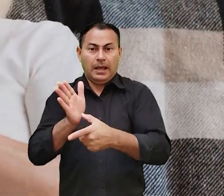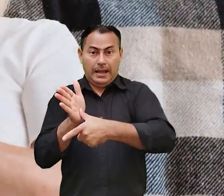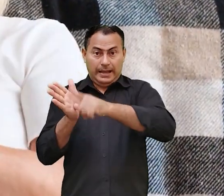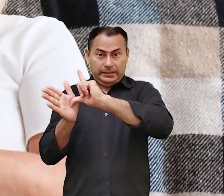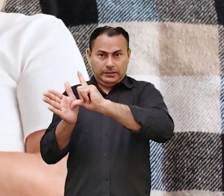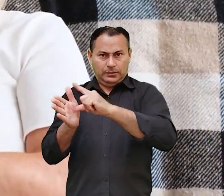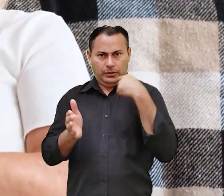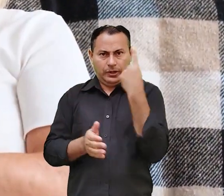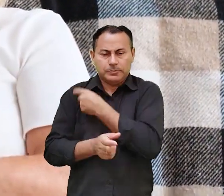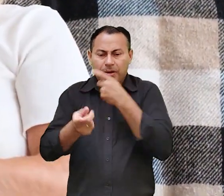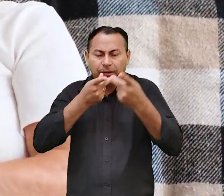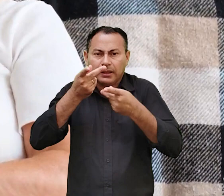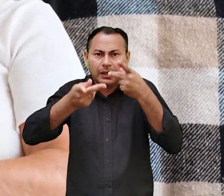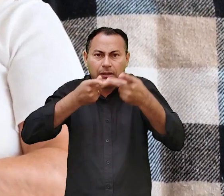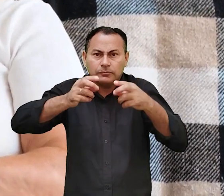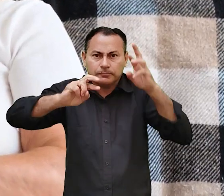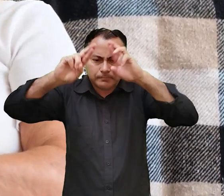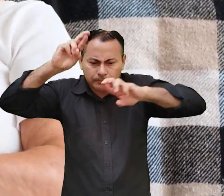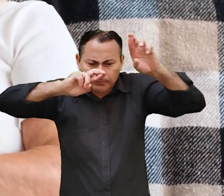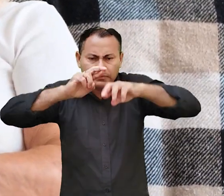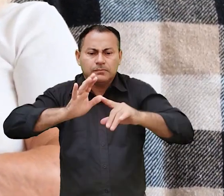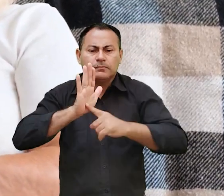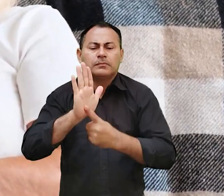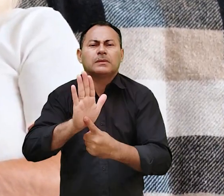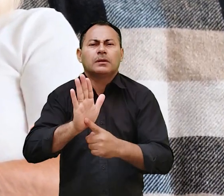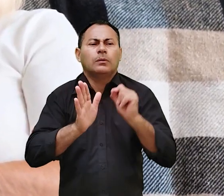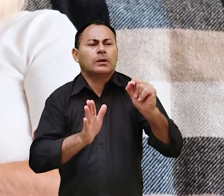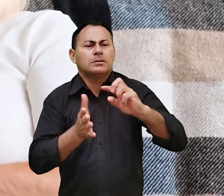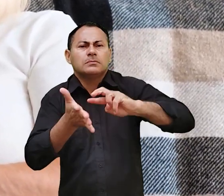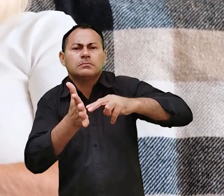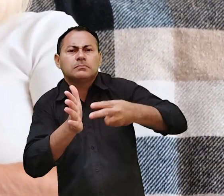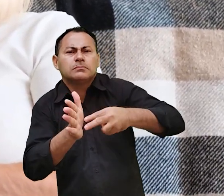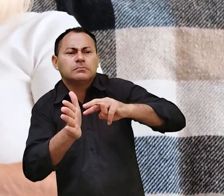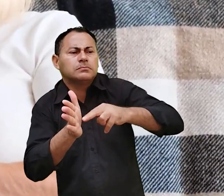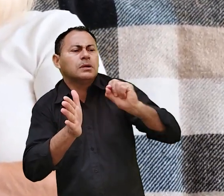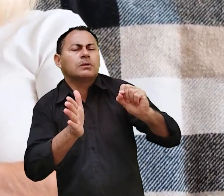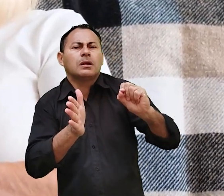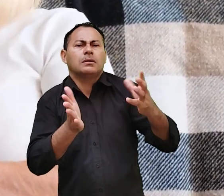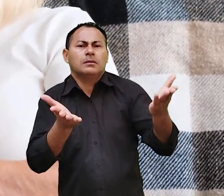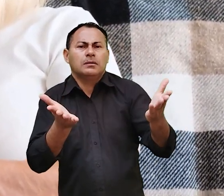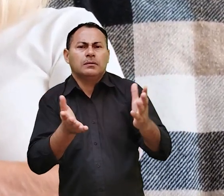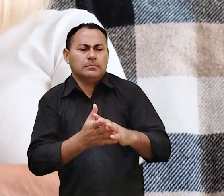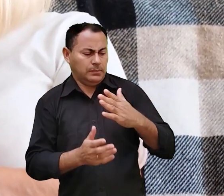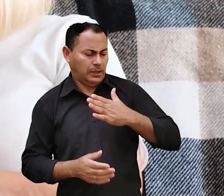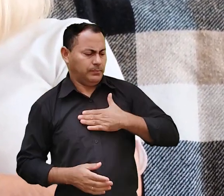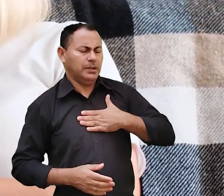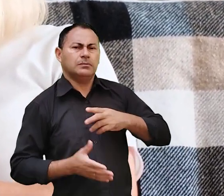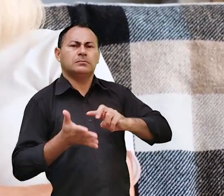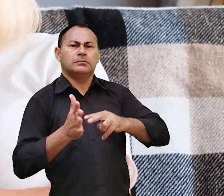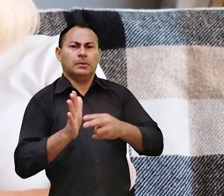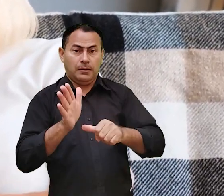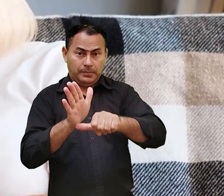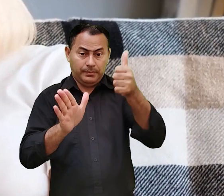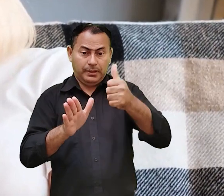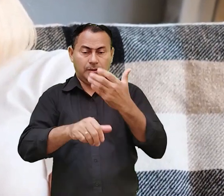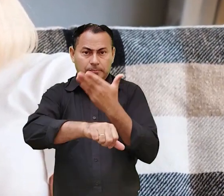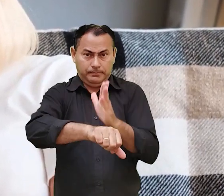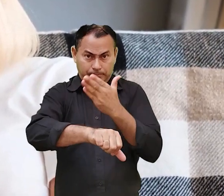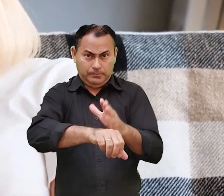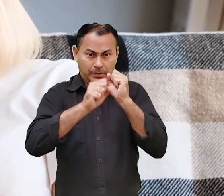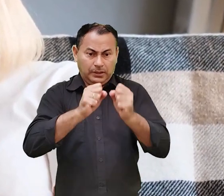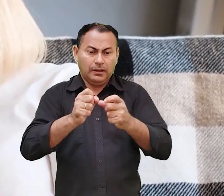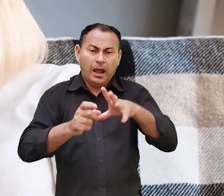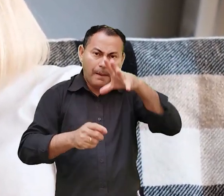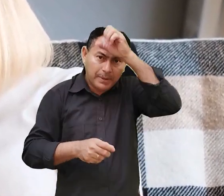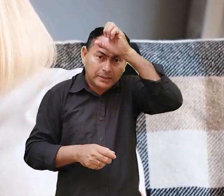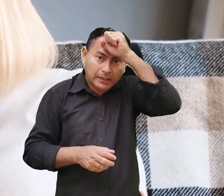anterior estávamos analisando este manifesto e questionando o que ele quer dizer, o que ele significa para mim. A primeira aplicação